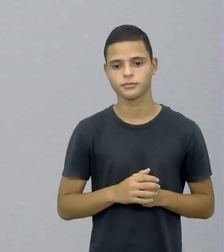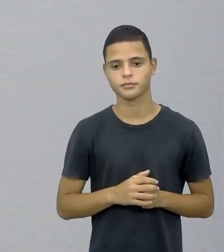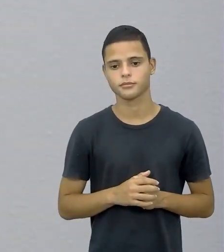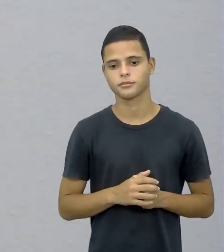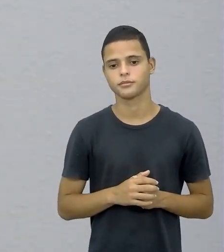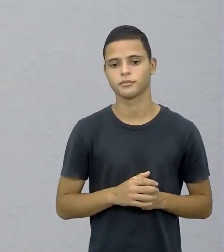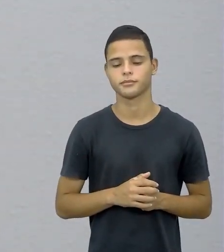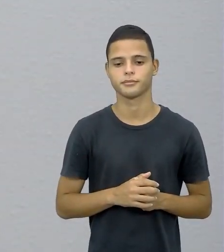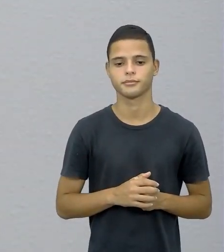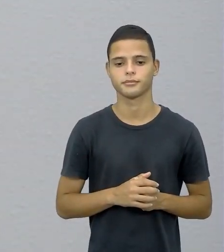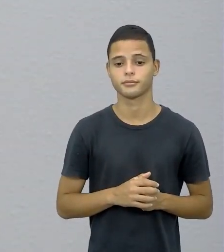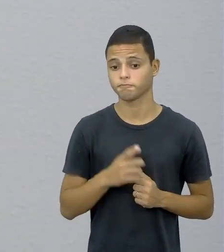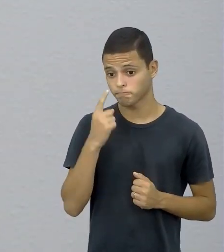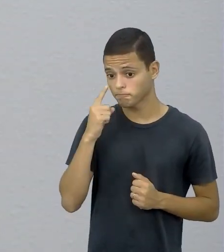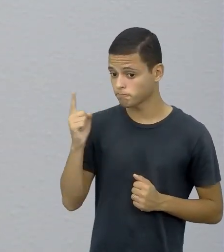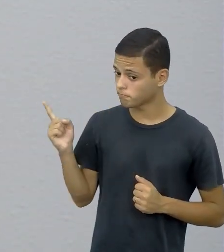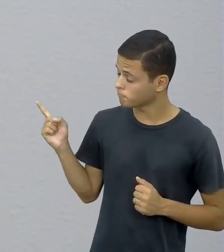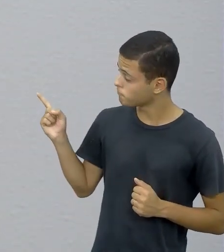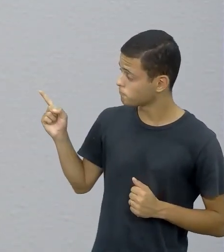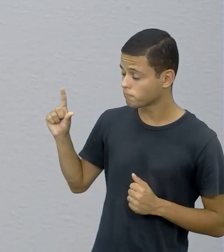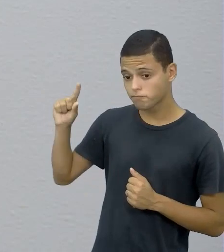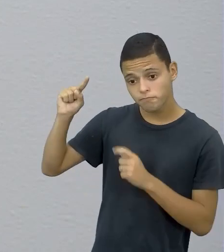Isso.